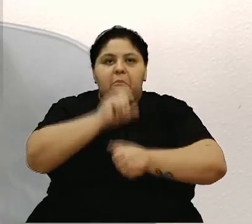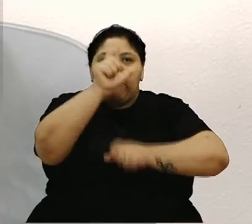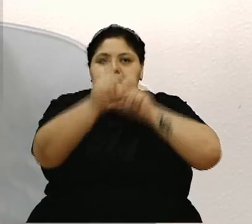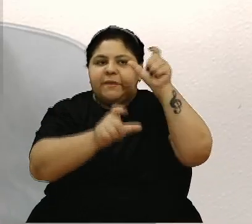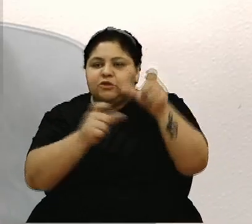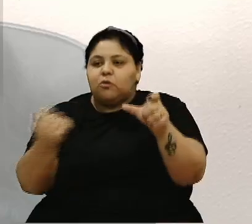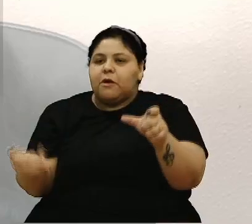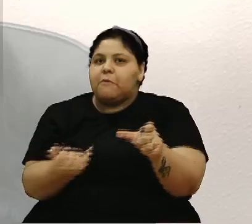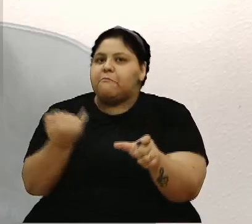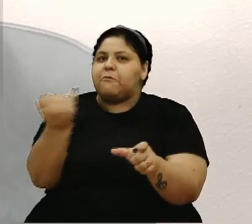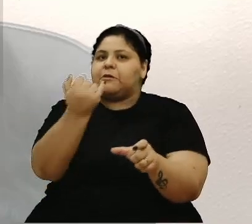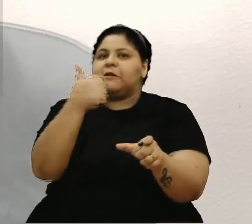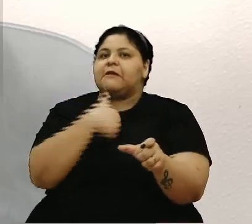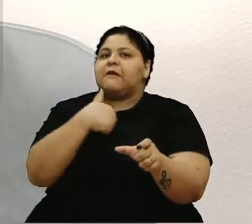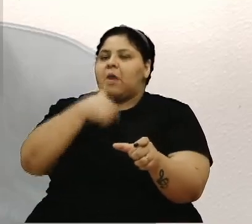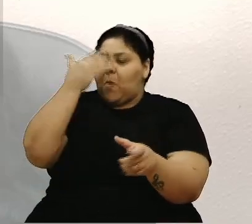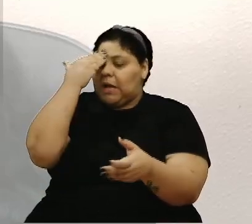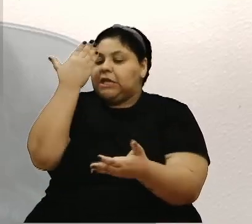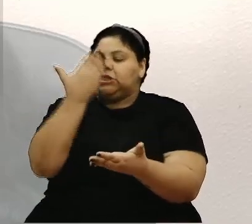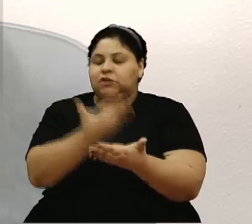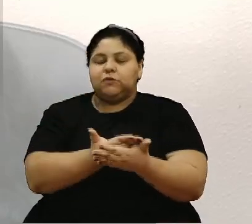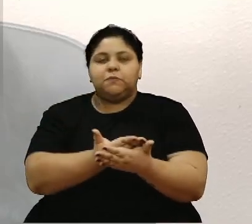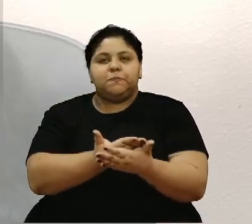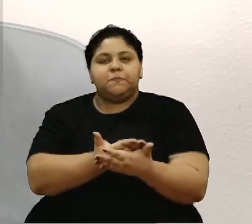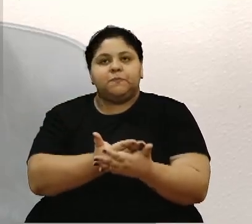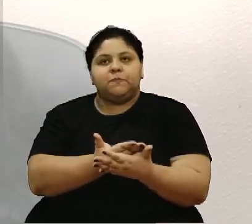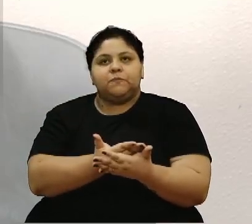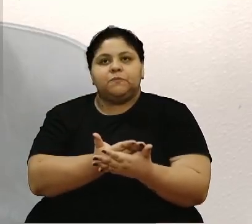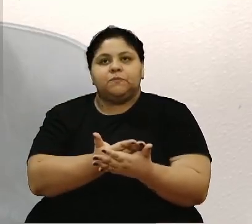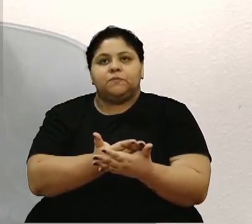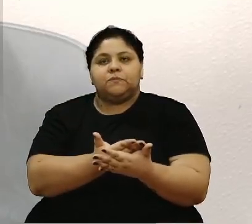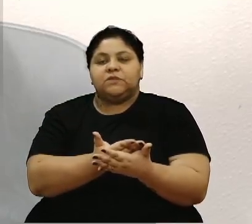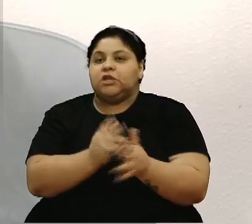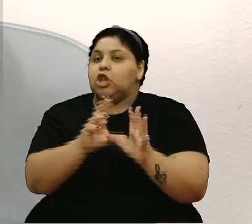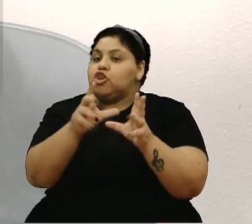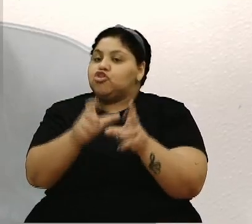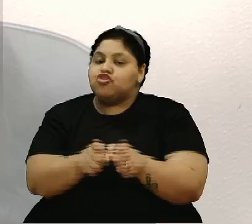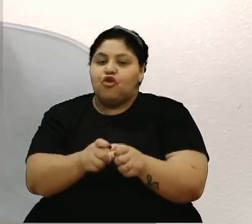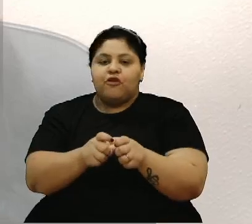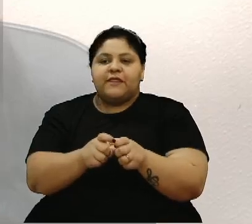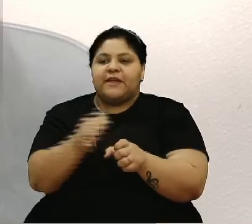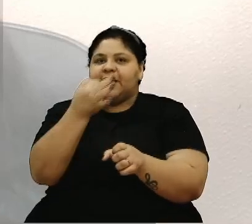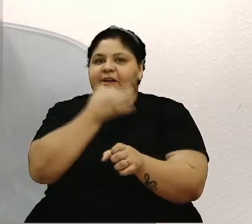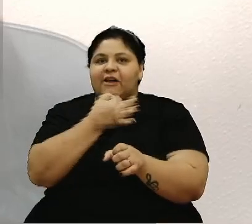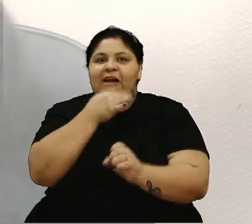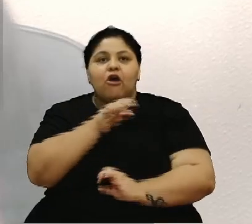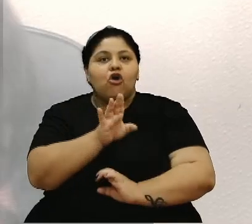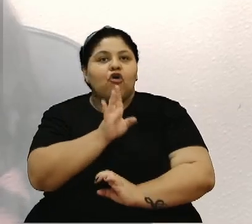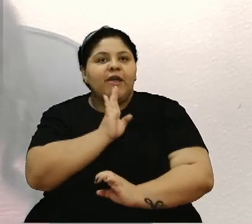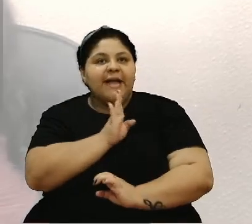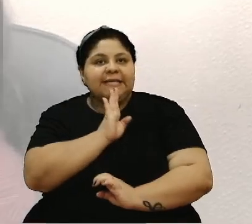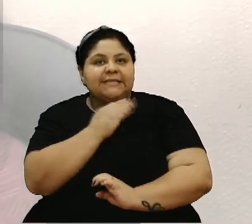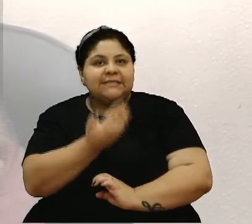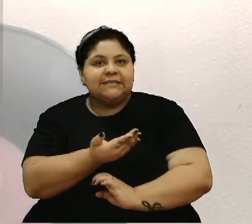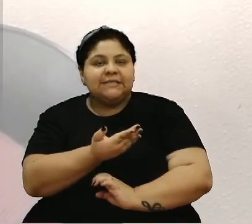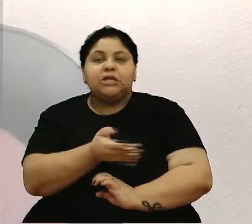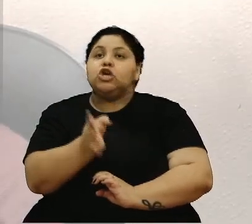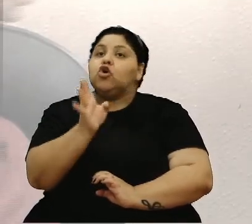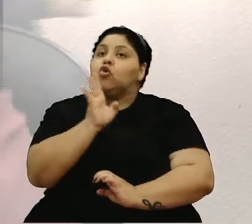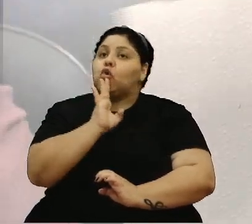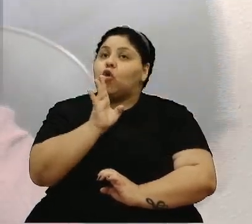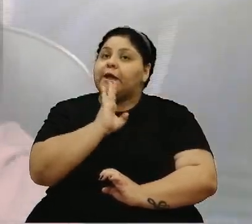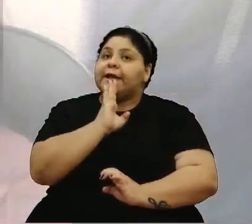fundamental. Tenho certeza absoluta que praticamente toda a cidade de Caxias do Sul te conhece. E conhece pelo